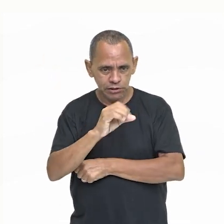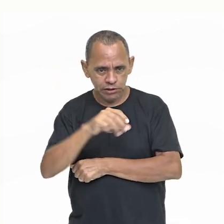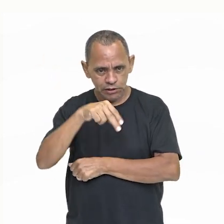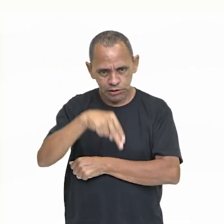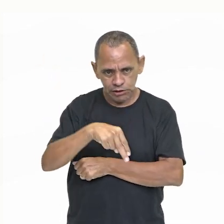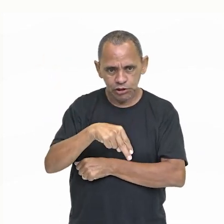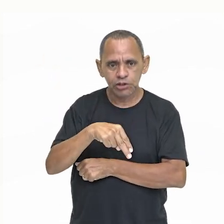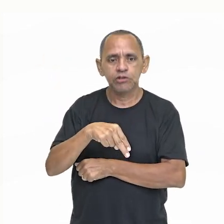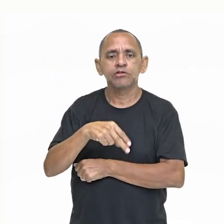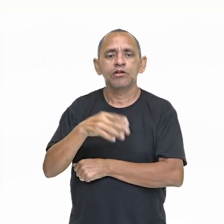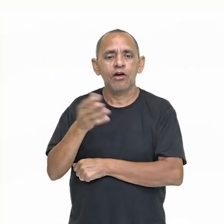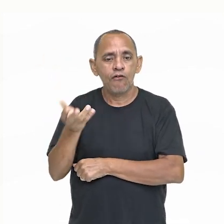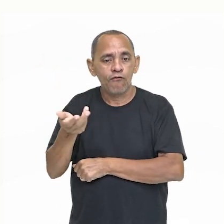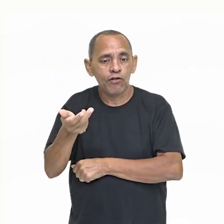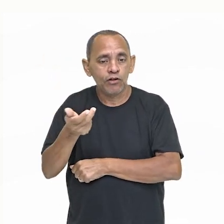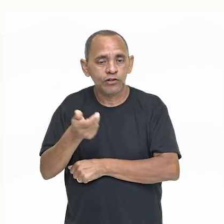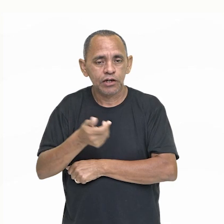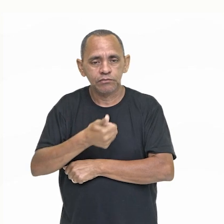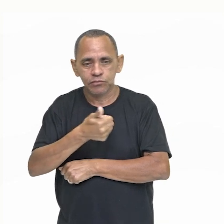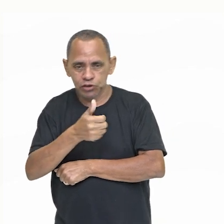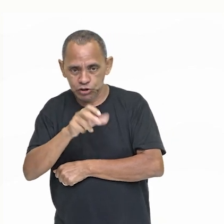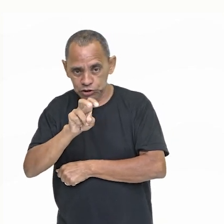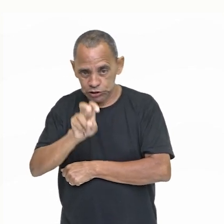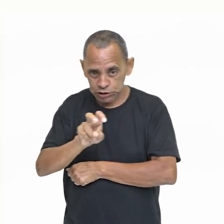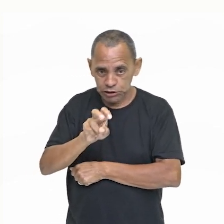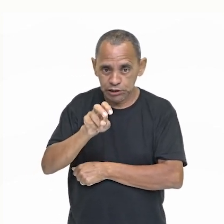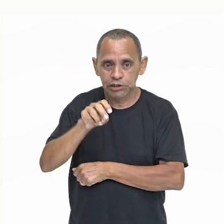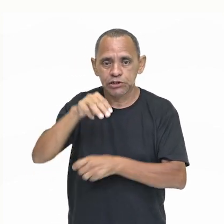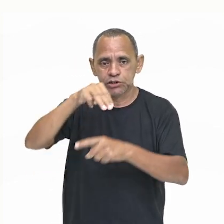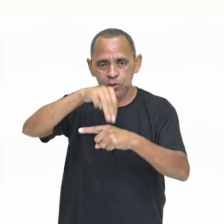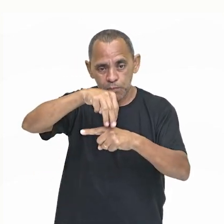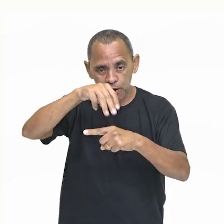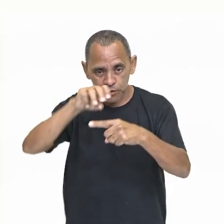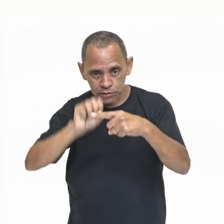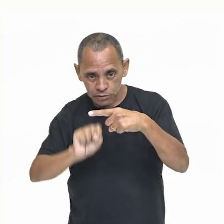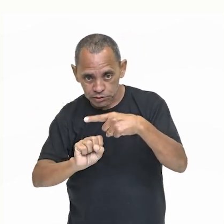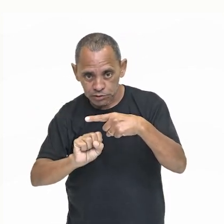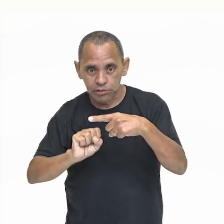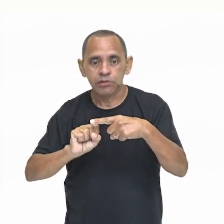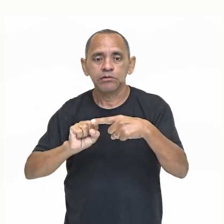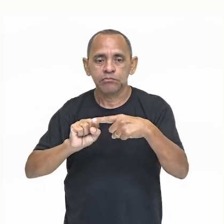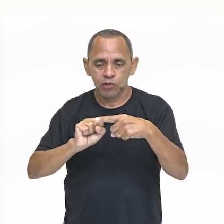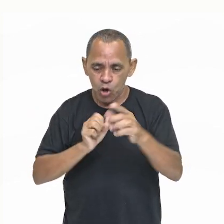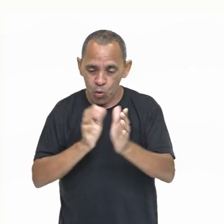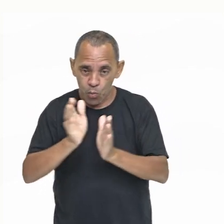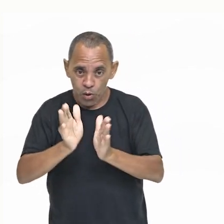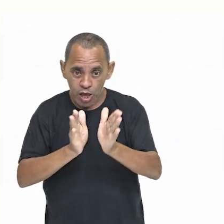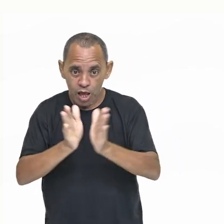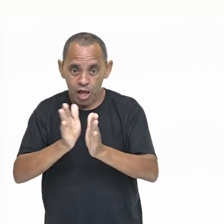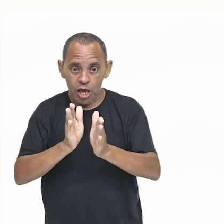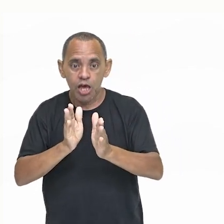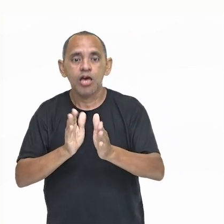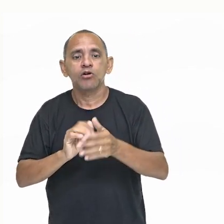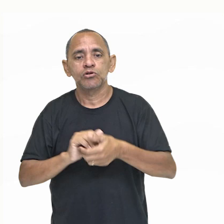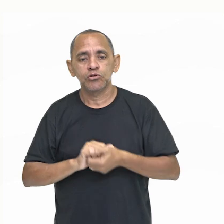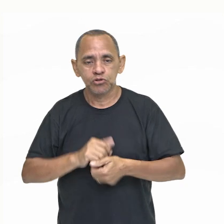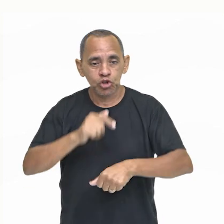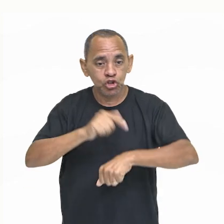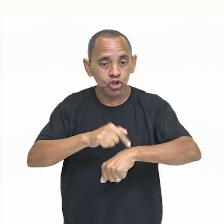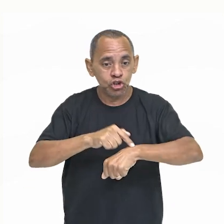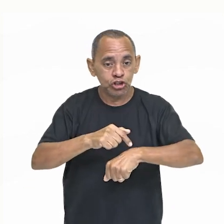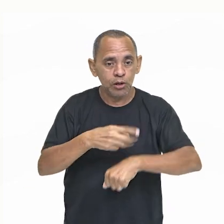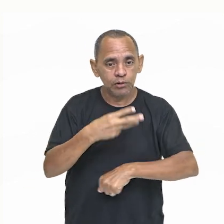velocidade, 15 metros por segundo. Eu tenho o intervalo de tempo, 3 segundos, e procuro